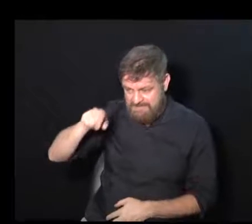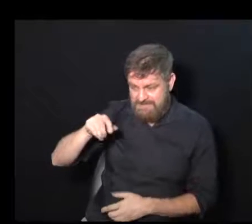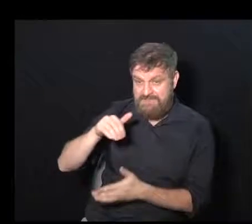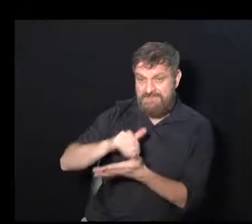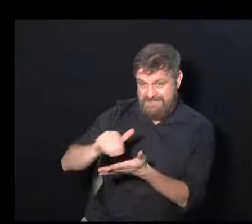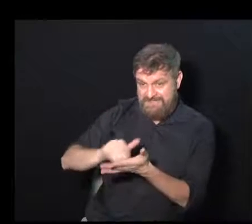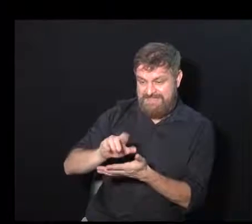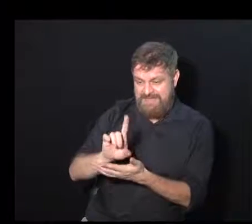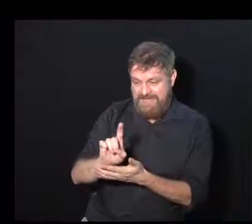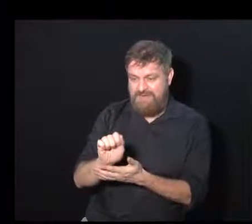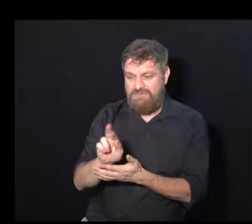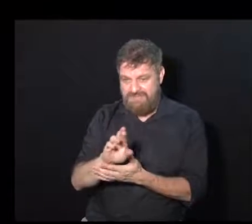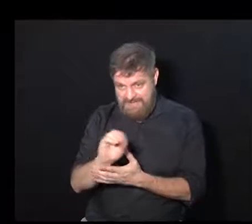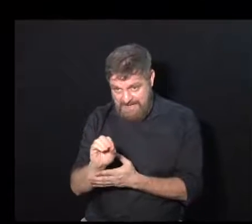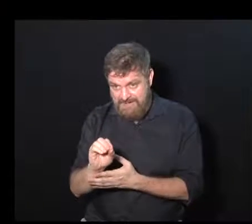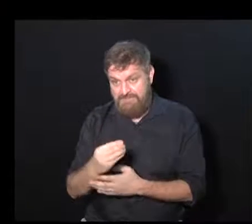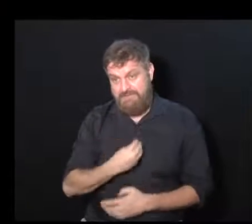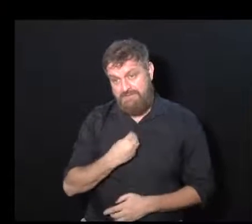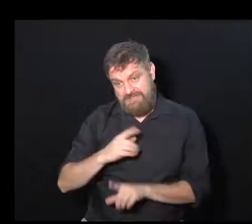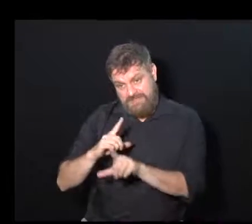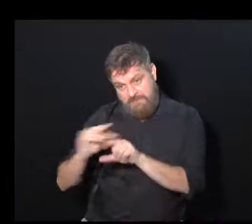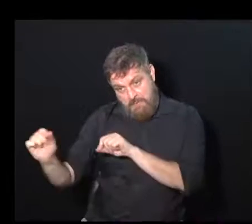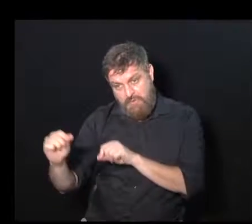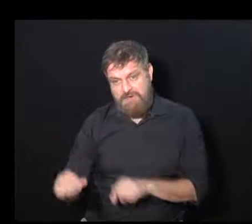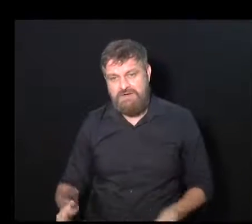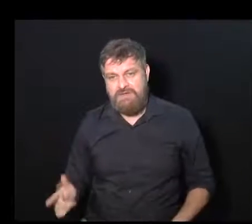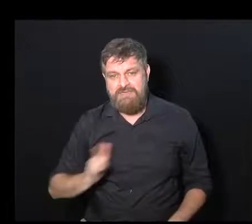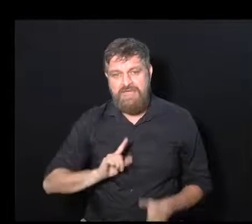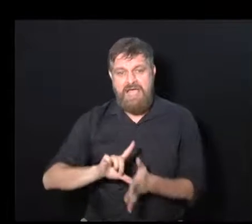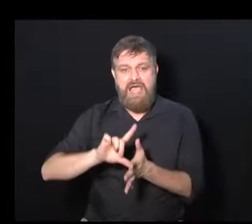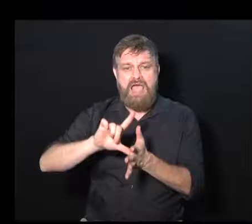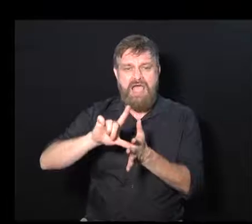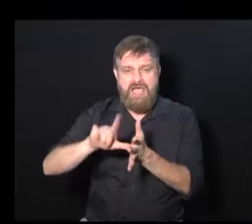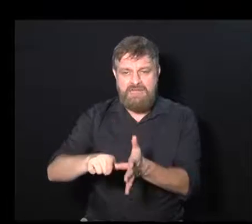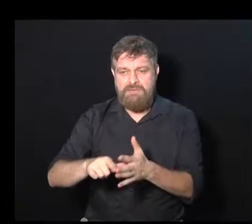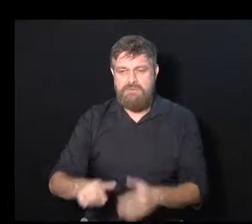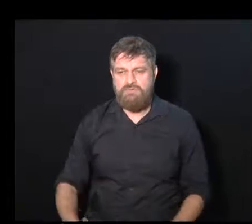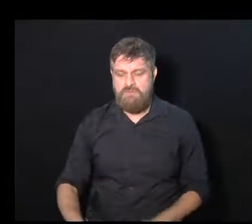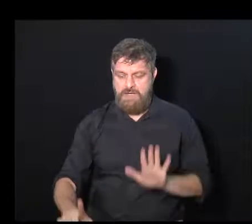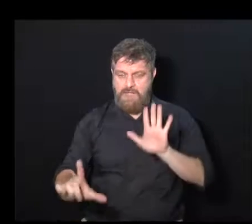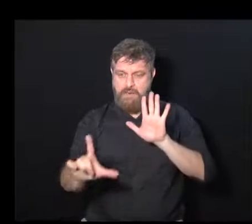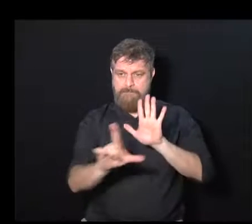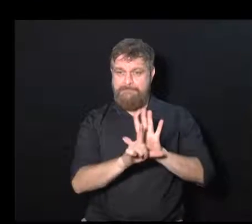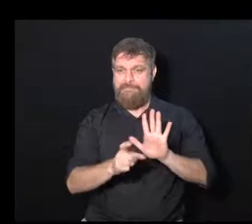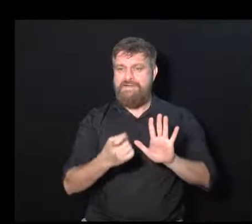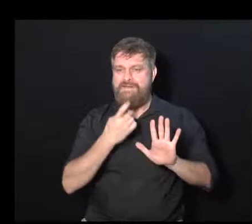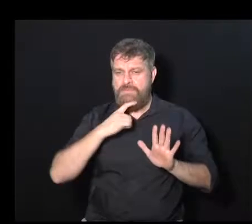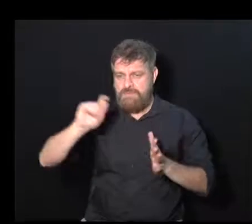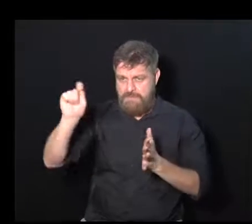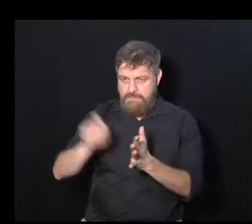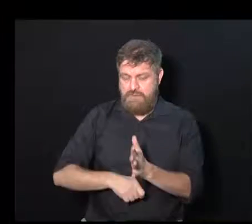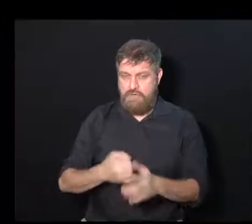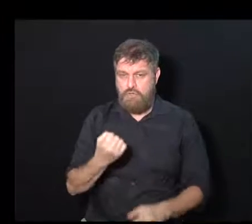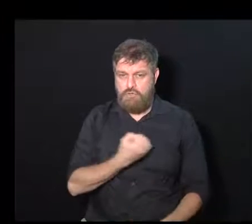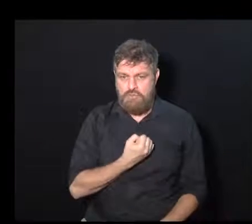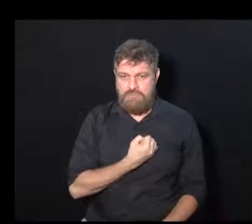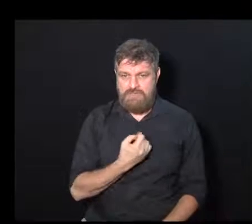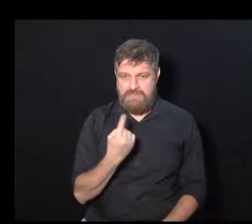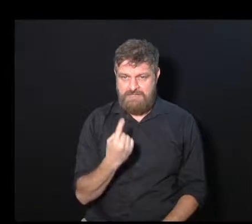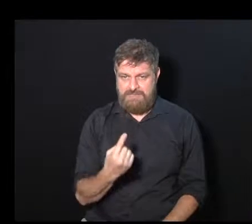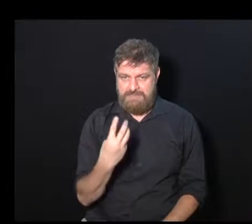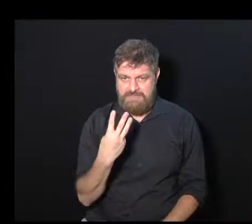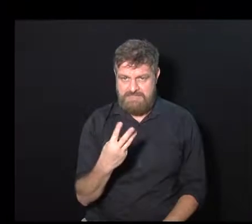aqui presente, e logo depois ela virou uma lei municipal, que é 13.888.